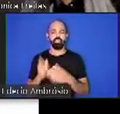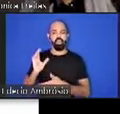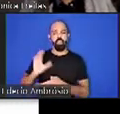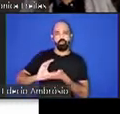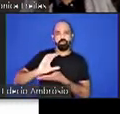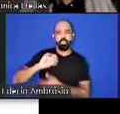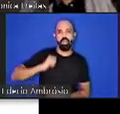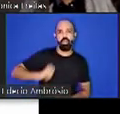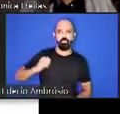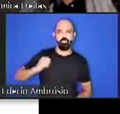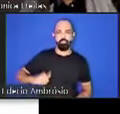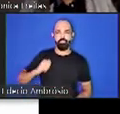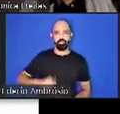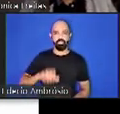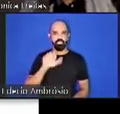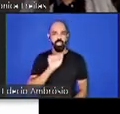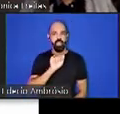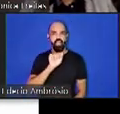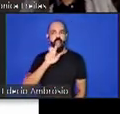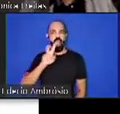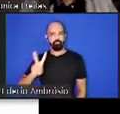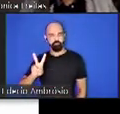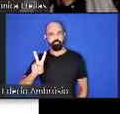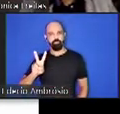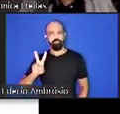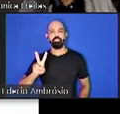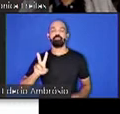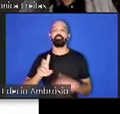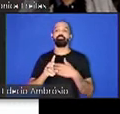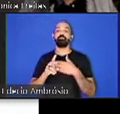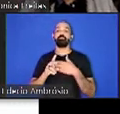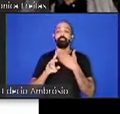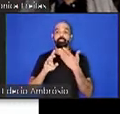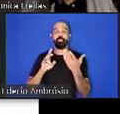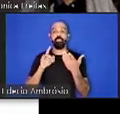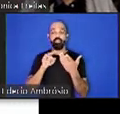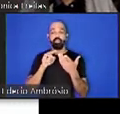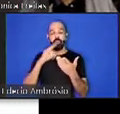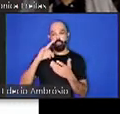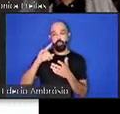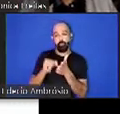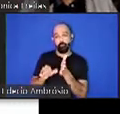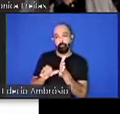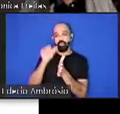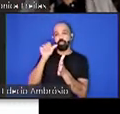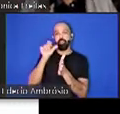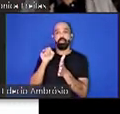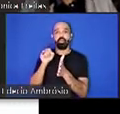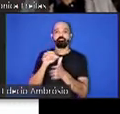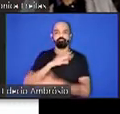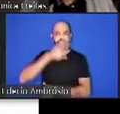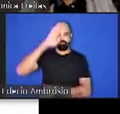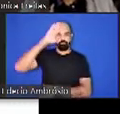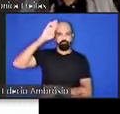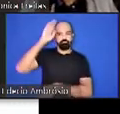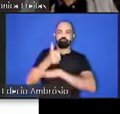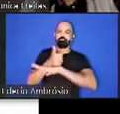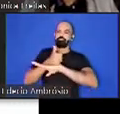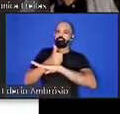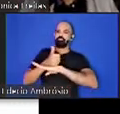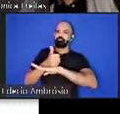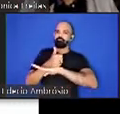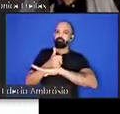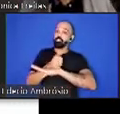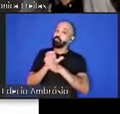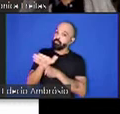Humboldt. Então, o primeiro critério e o principal critério, eu diria, é a excelência acadêmica. Então, aí fica a dica para